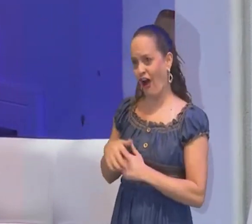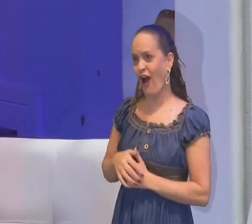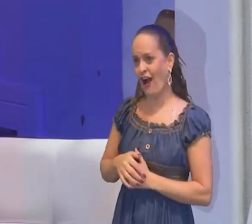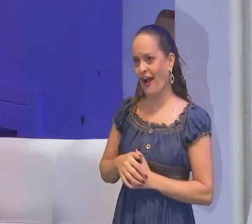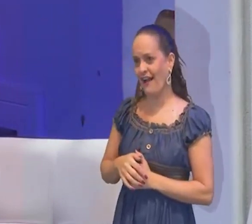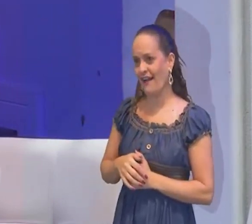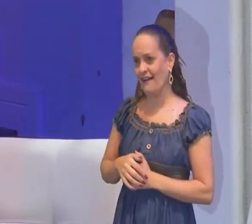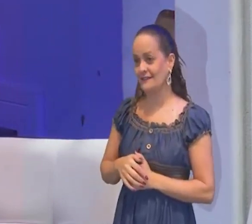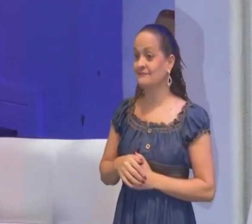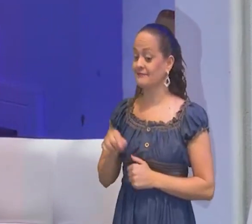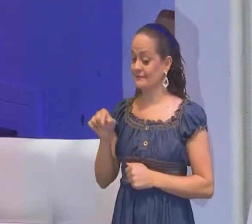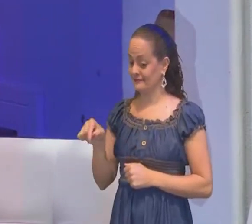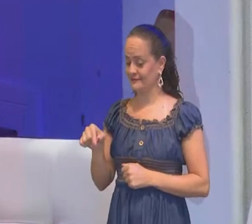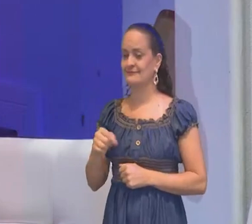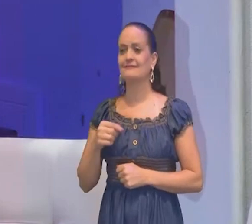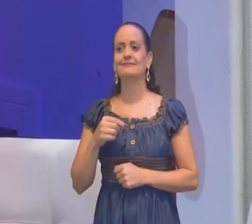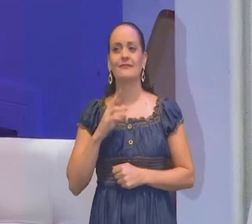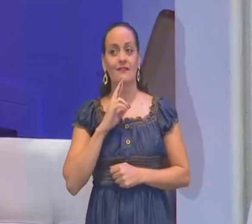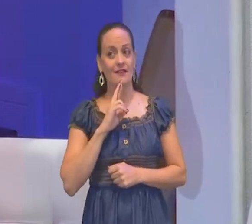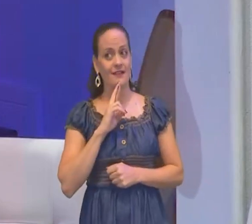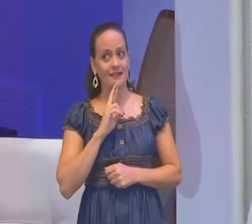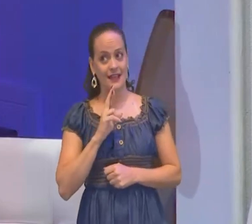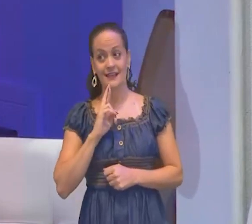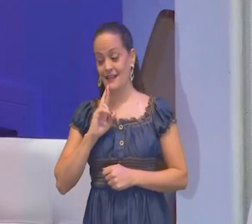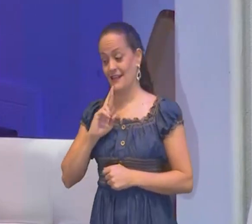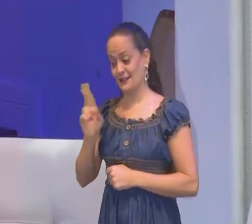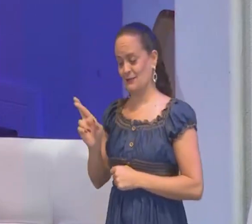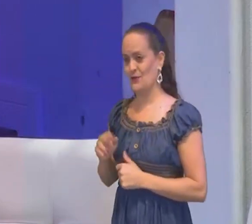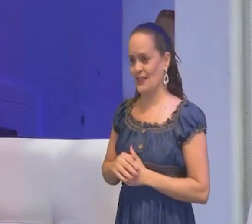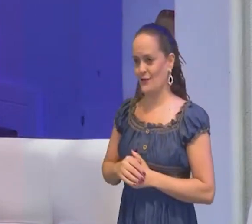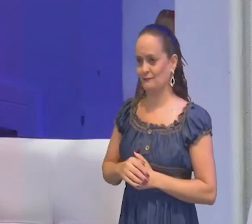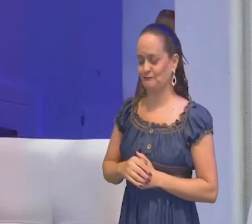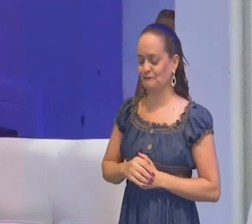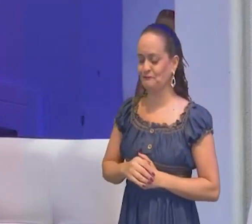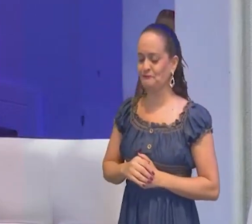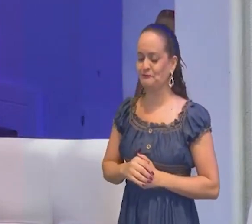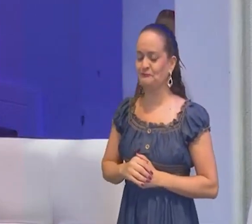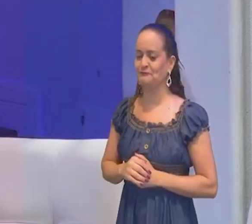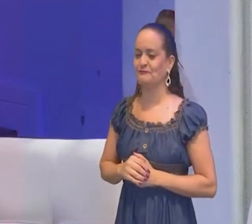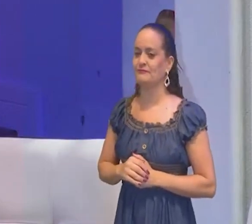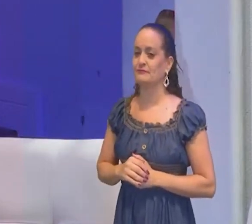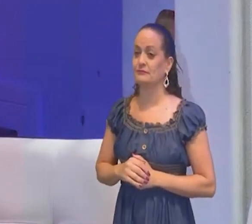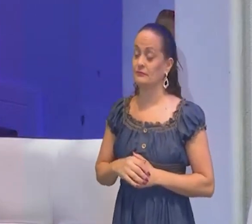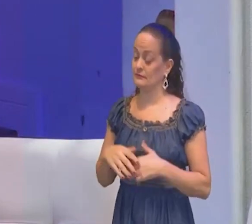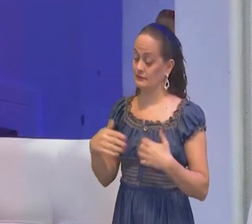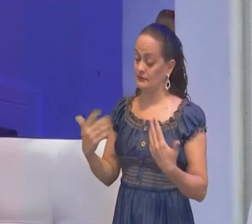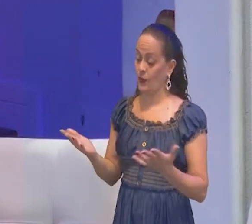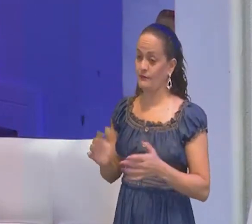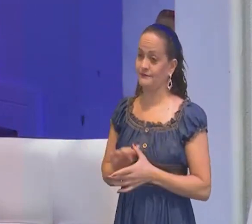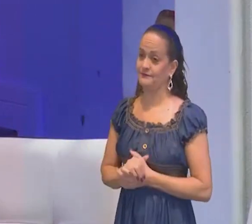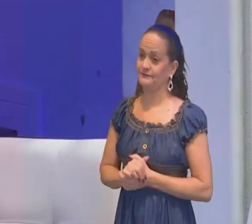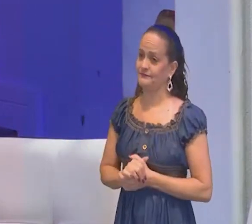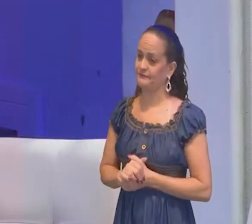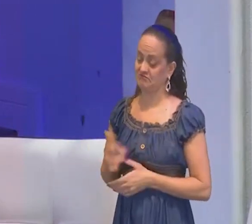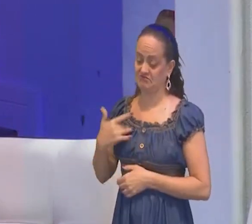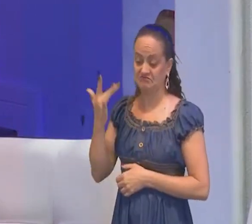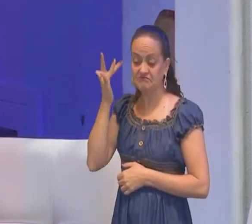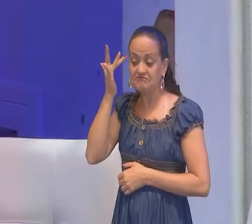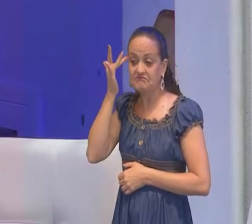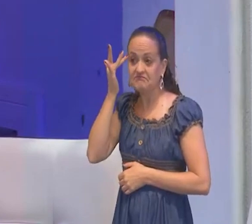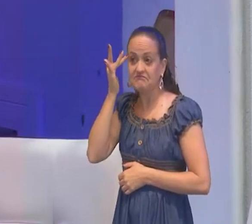desta resposta, ele disse o seguinte, aquele homem: olha, fulano, eu não